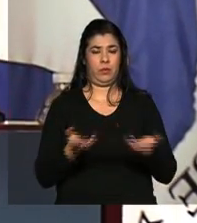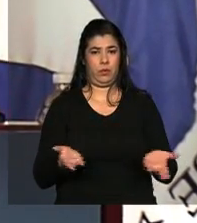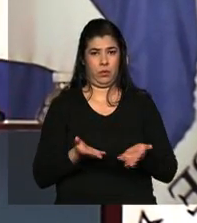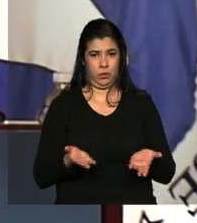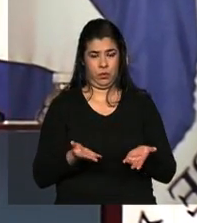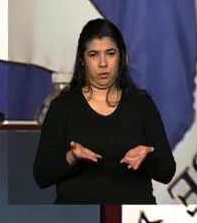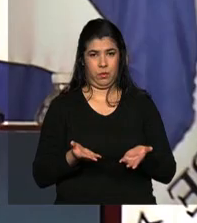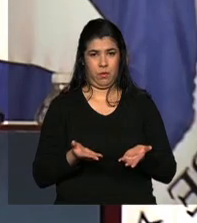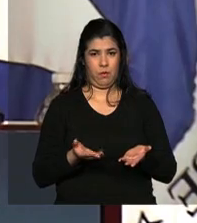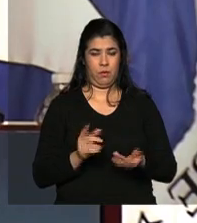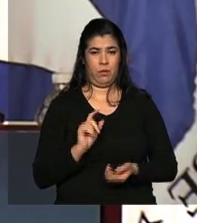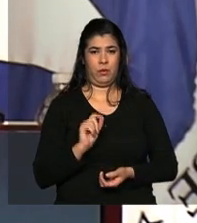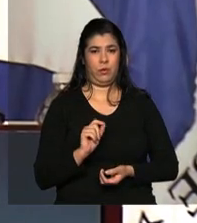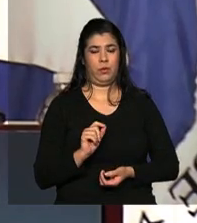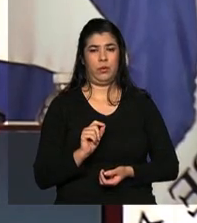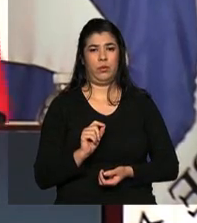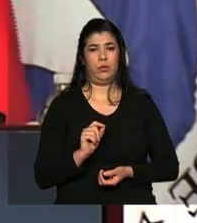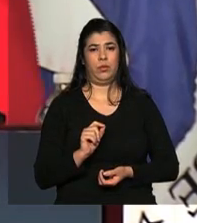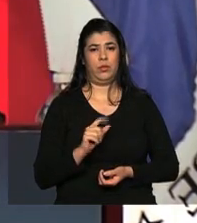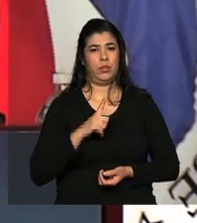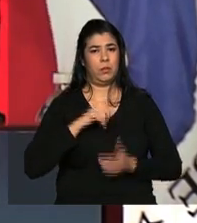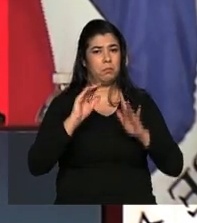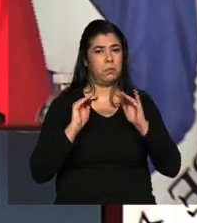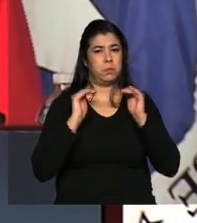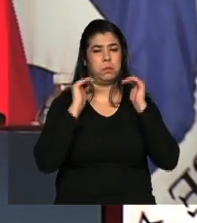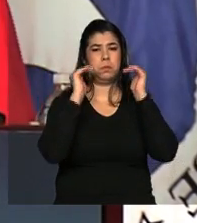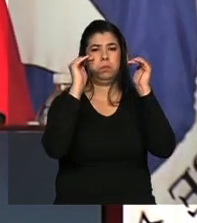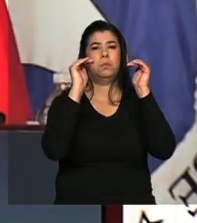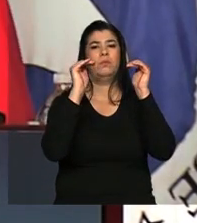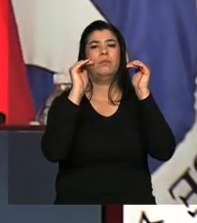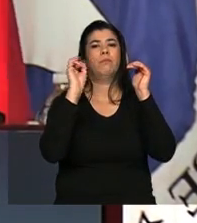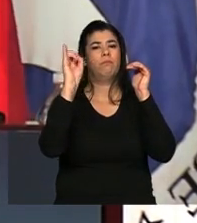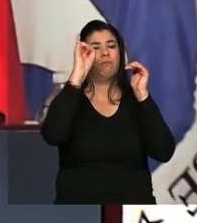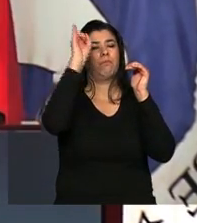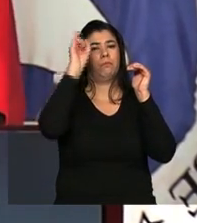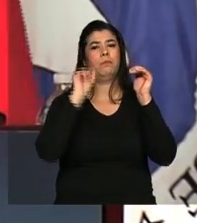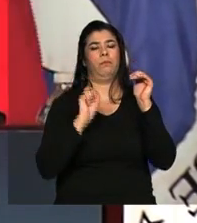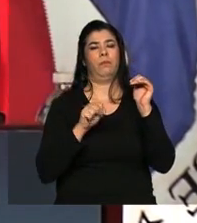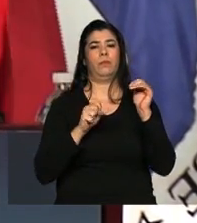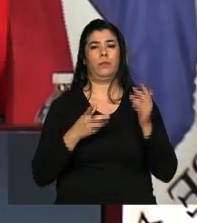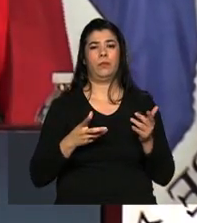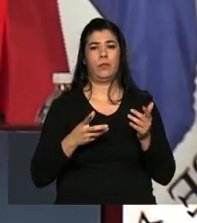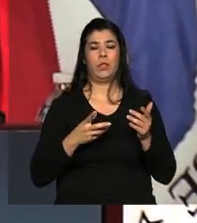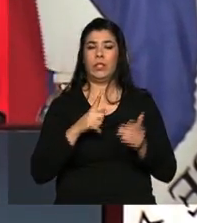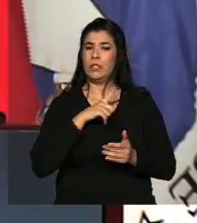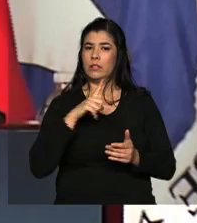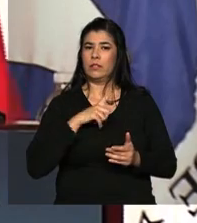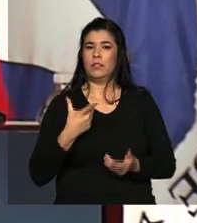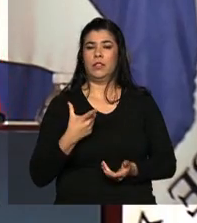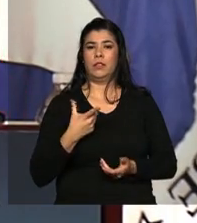de tão elevada importância com tão